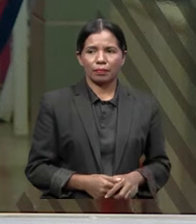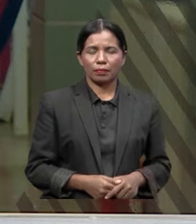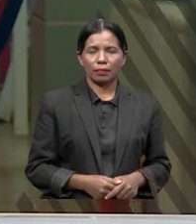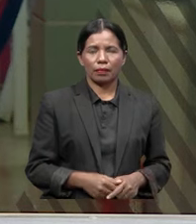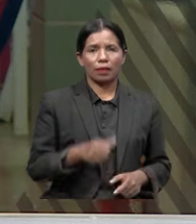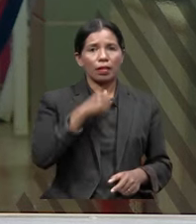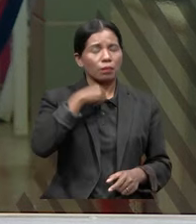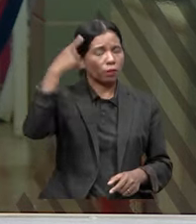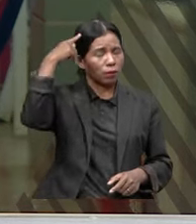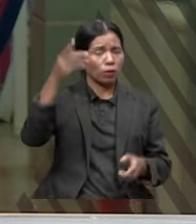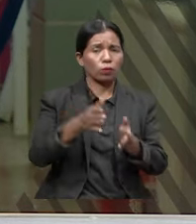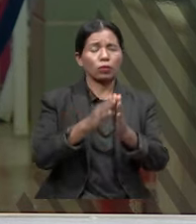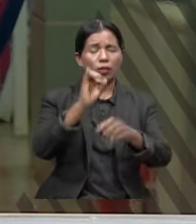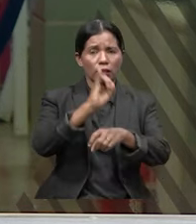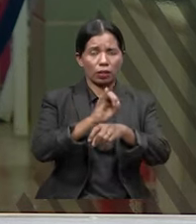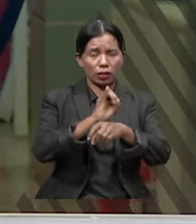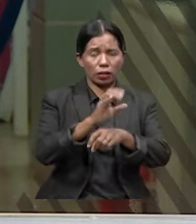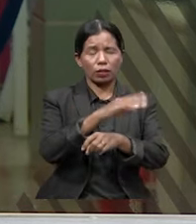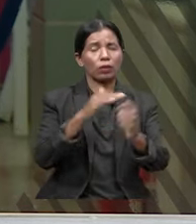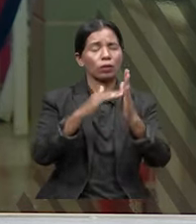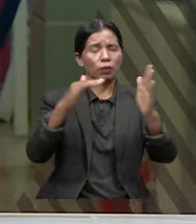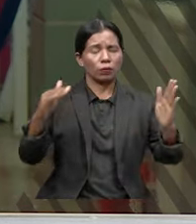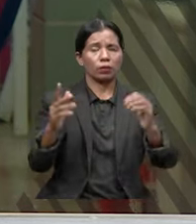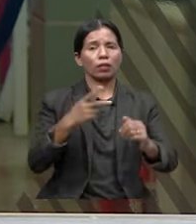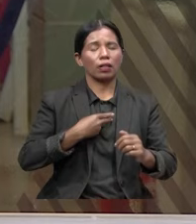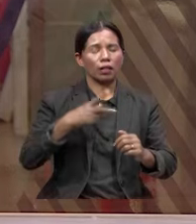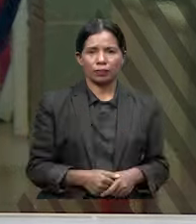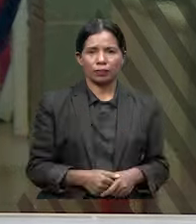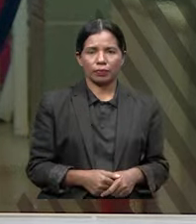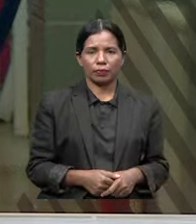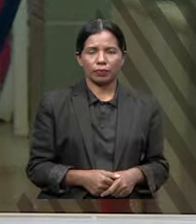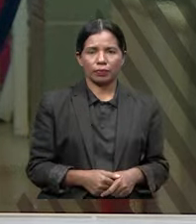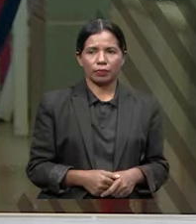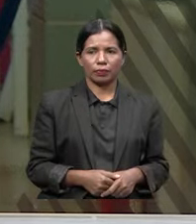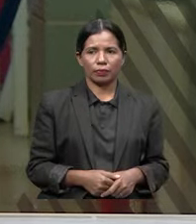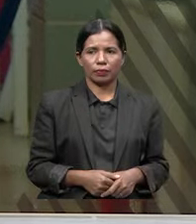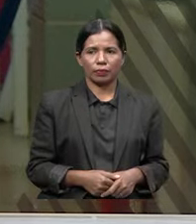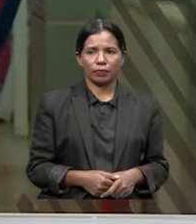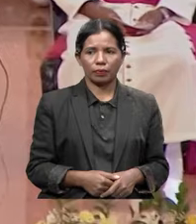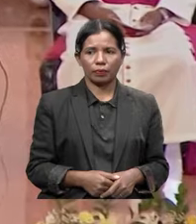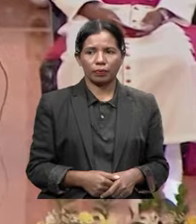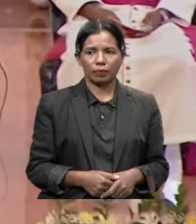Para Francisco, sua igreja local atua contra a ralo corrupção no violência.